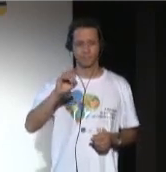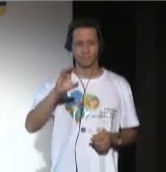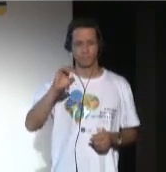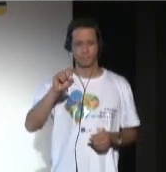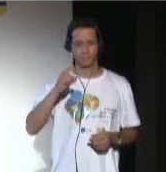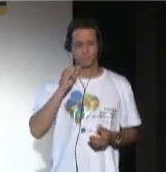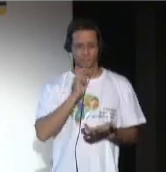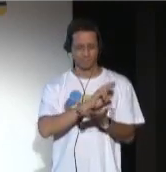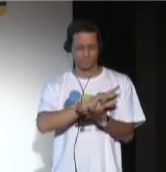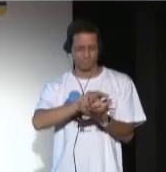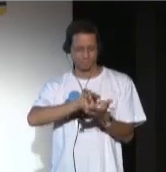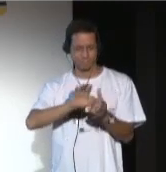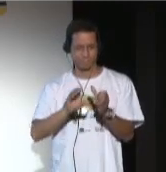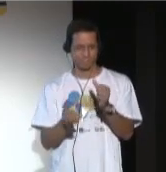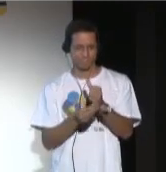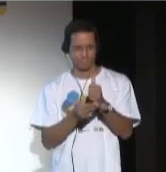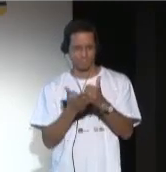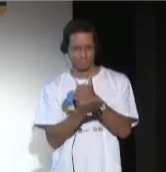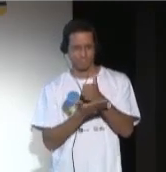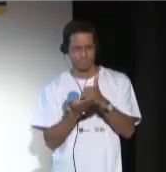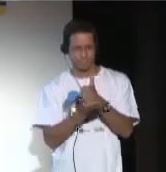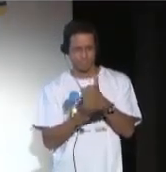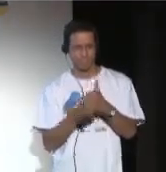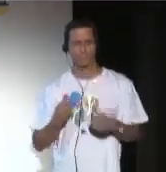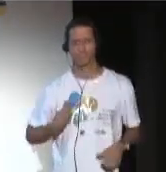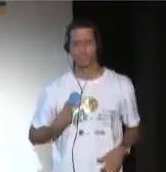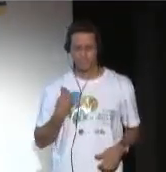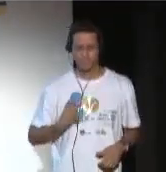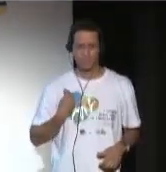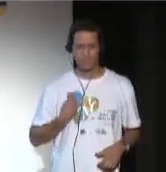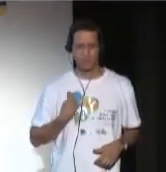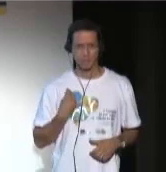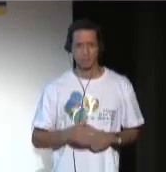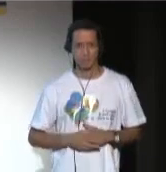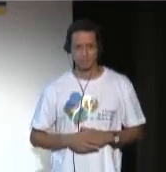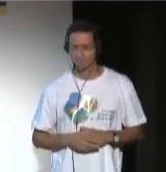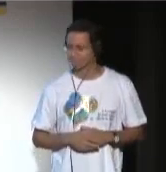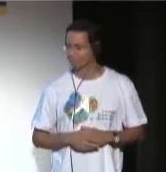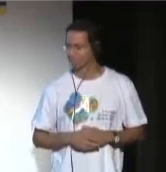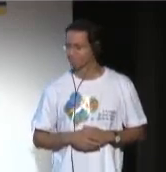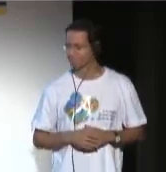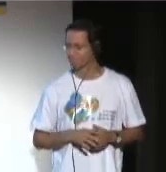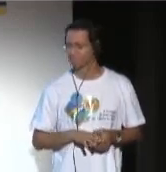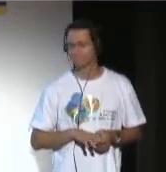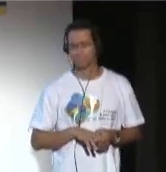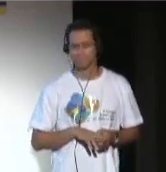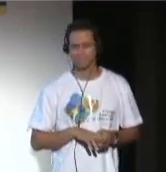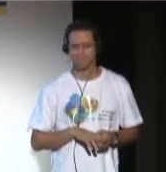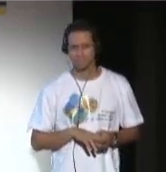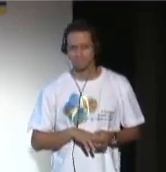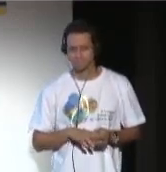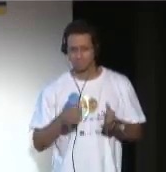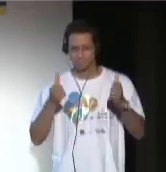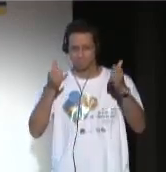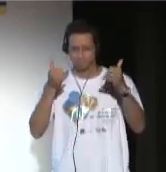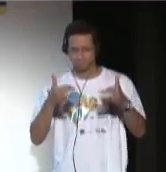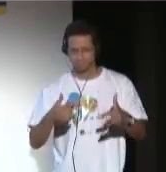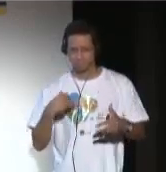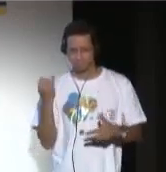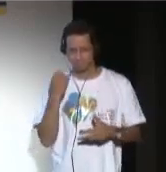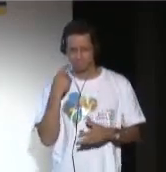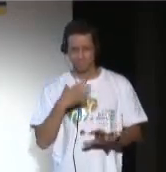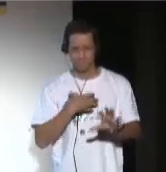da base já estão lá presentes. Eu não tenho mais muito tempo, mas eu queria falar um pouco sobre a